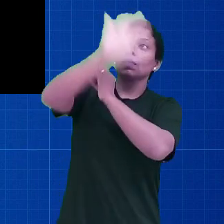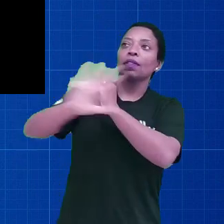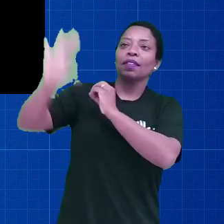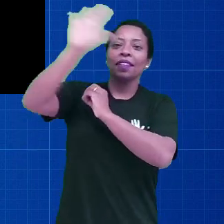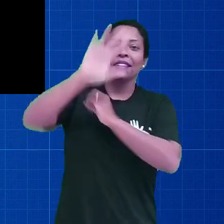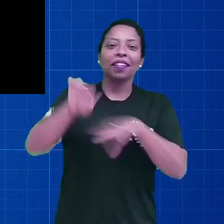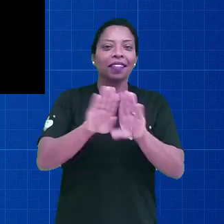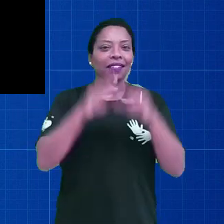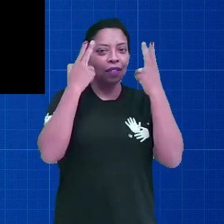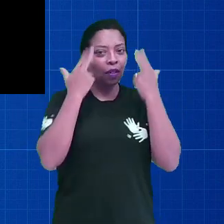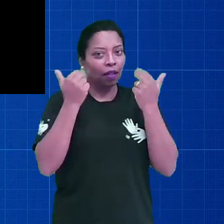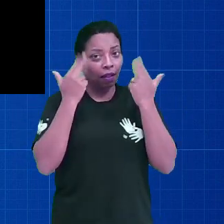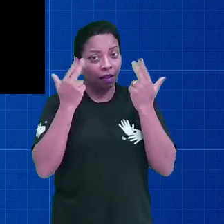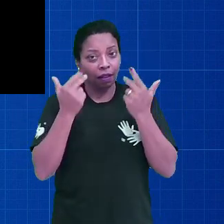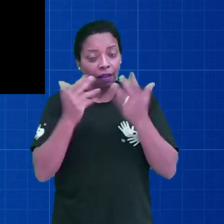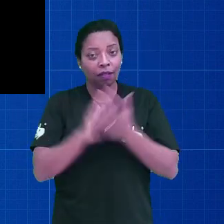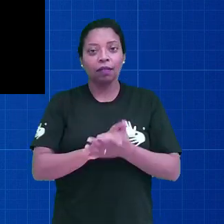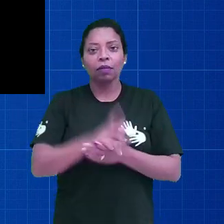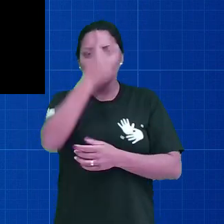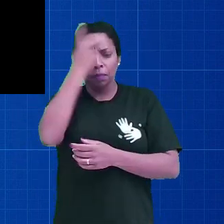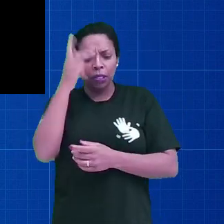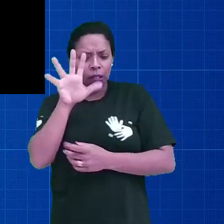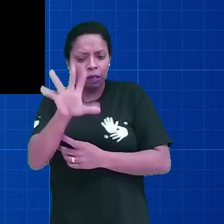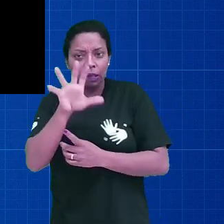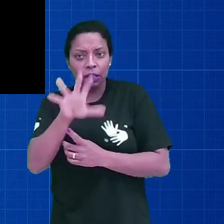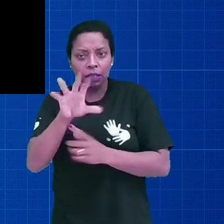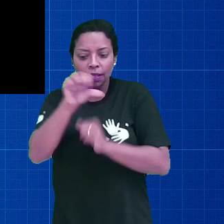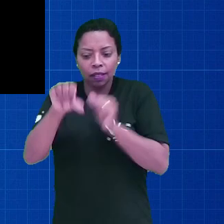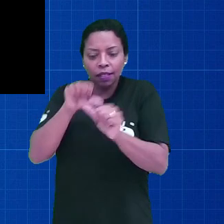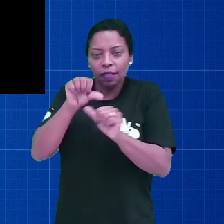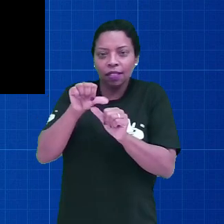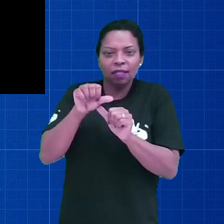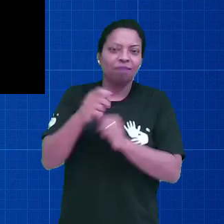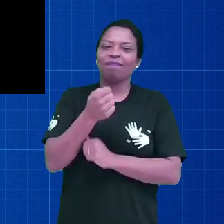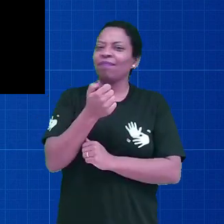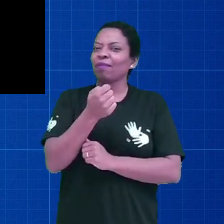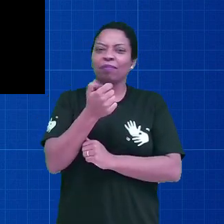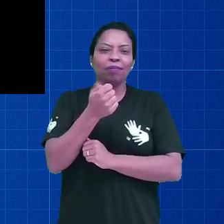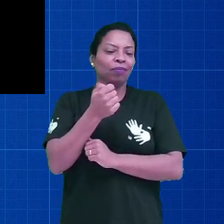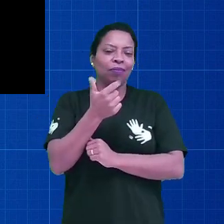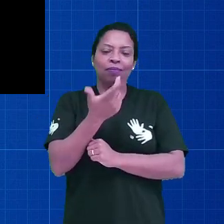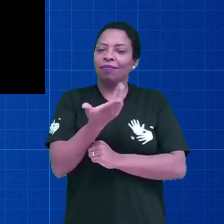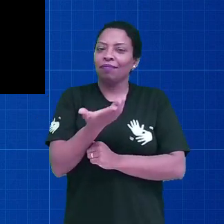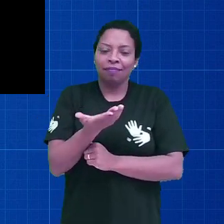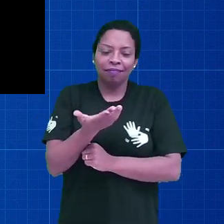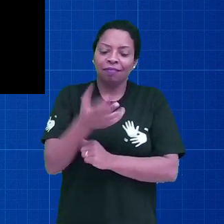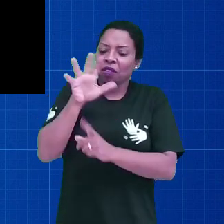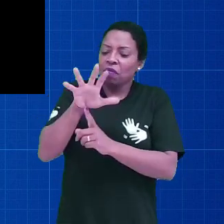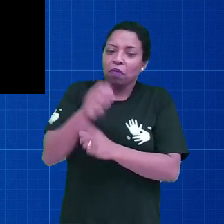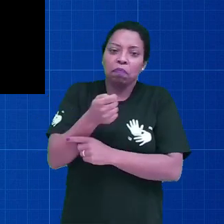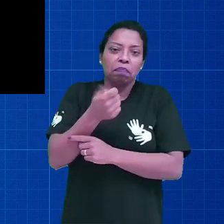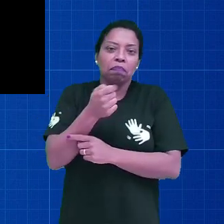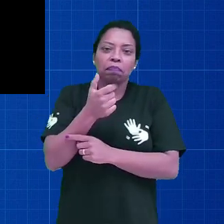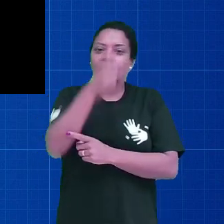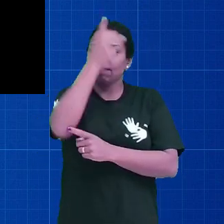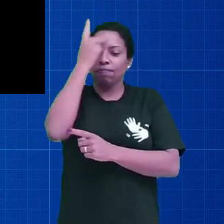foram as questões naturais. Tá? Então, você tem pouco ou pouca influência